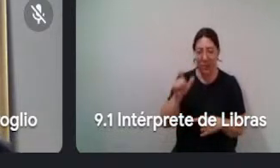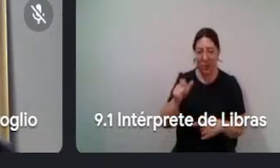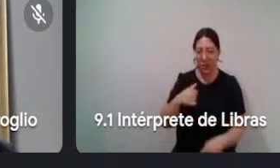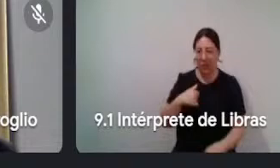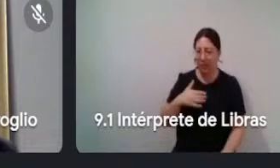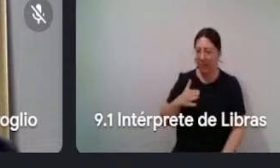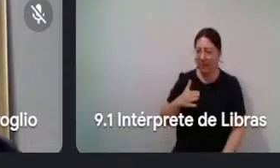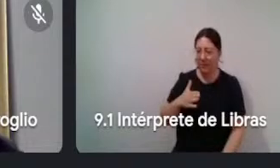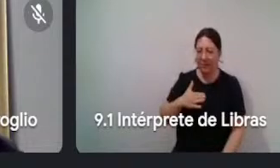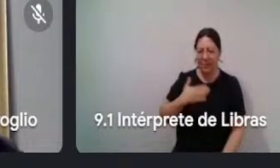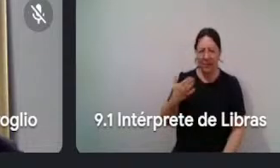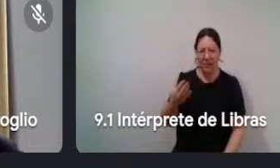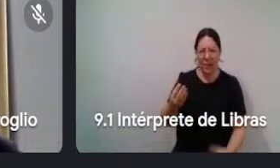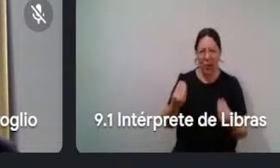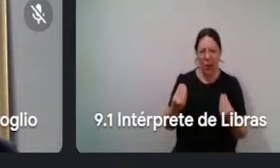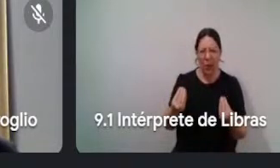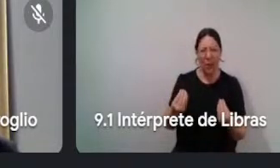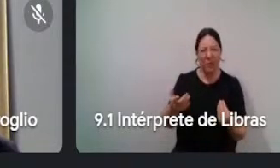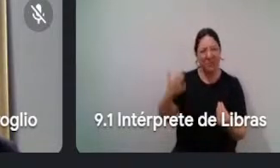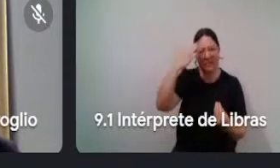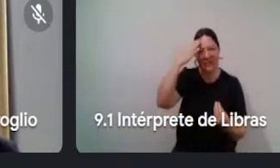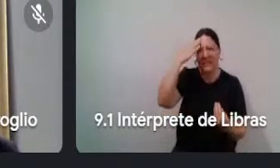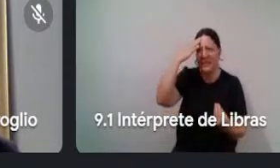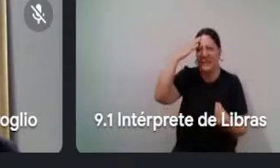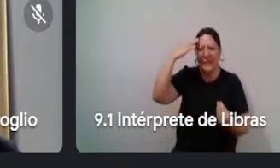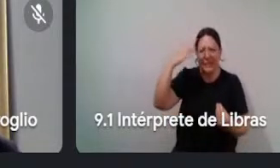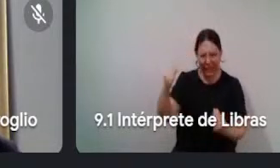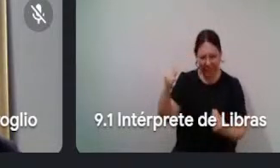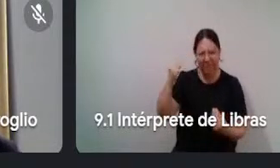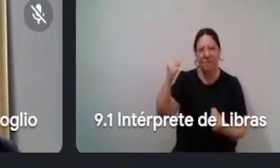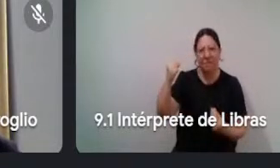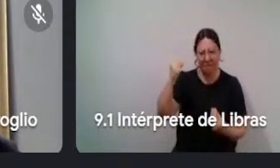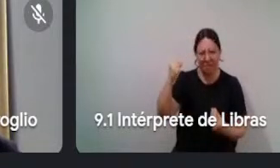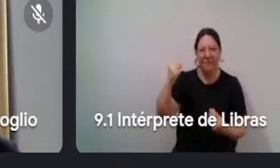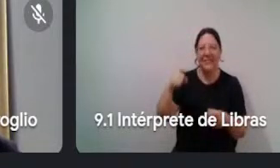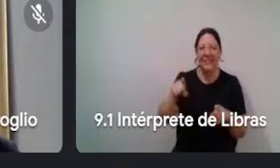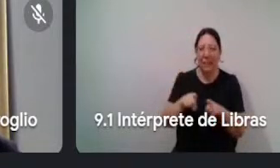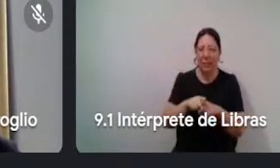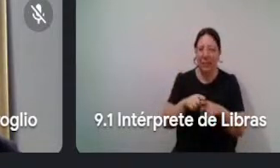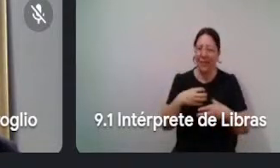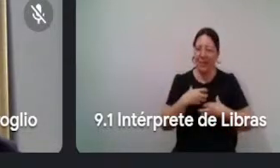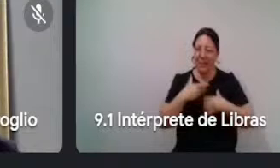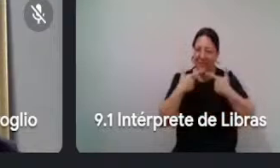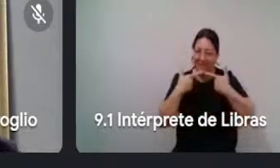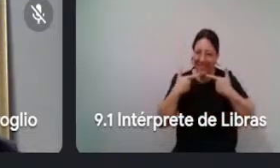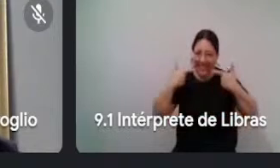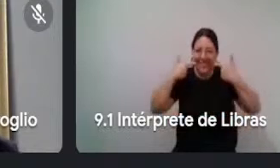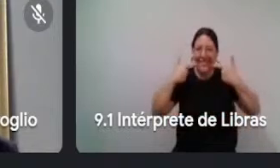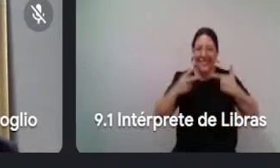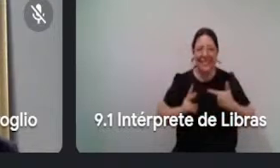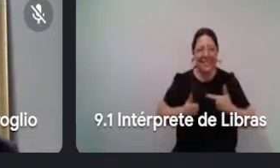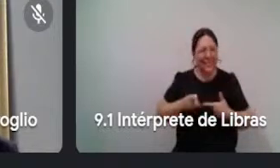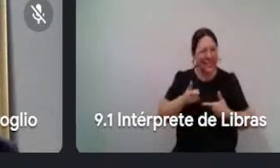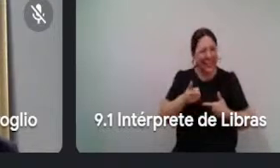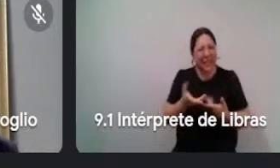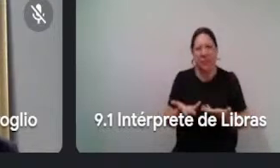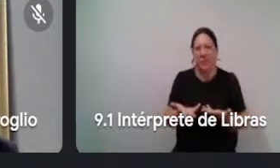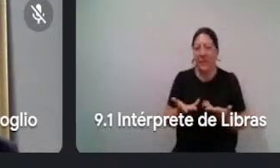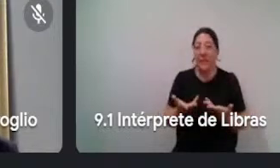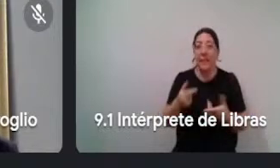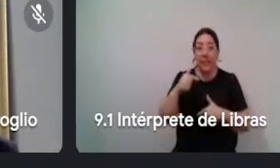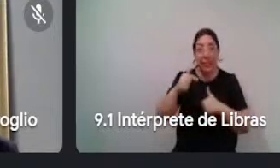pela sabedoria, pela simpatia, e agora, né, por conduzir esse trabalho tão bem